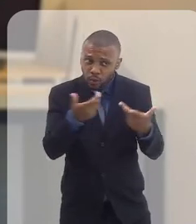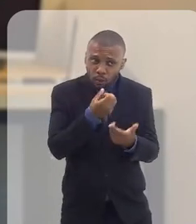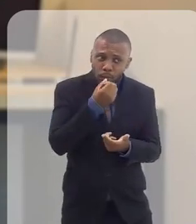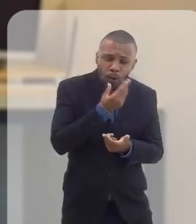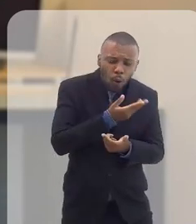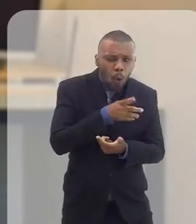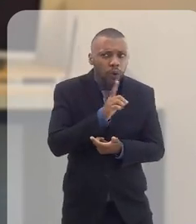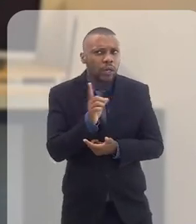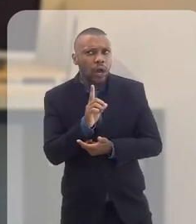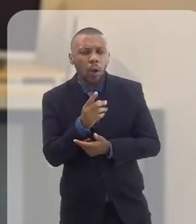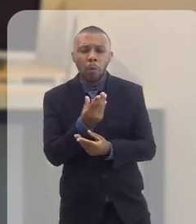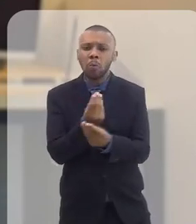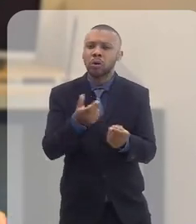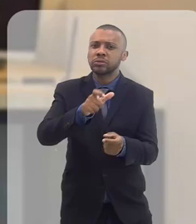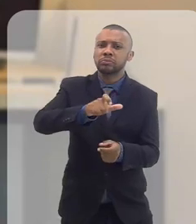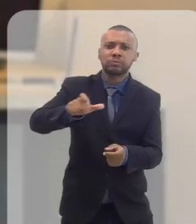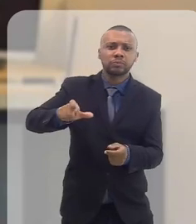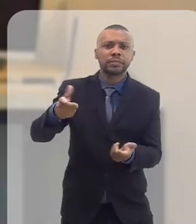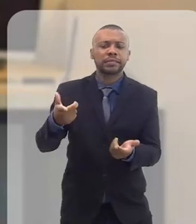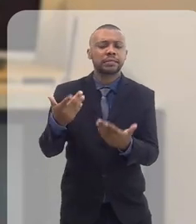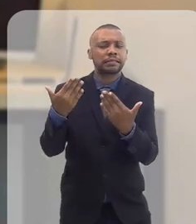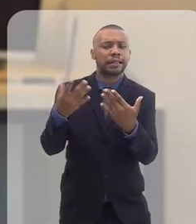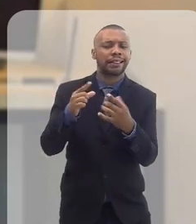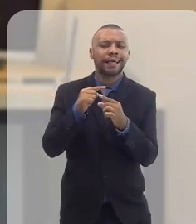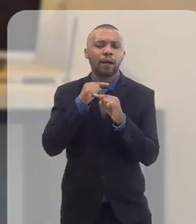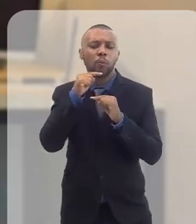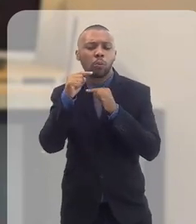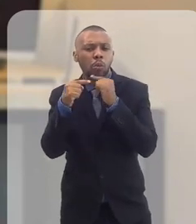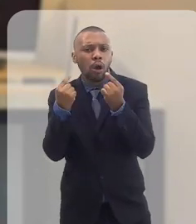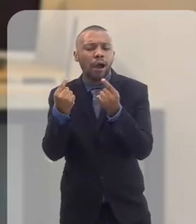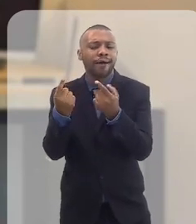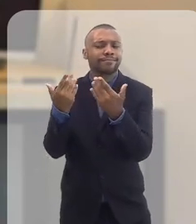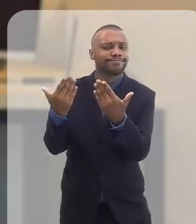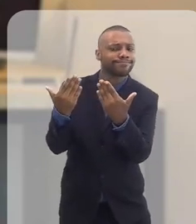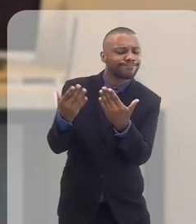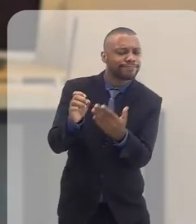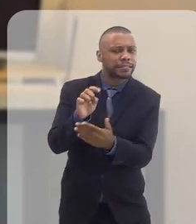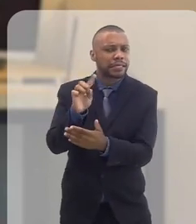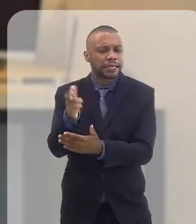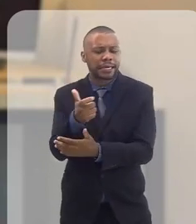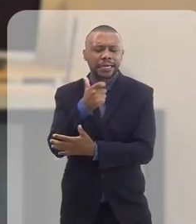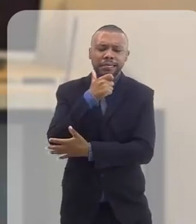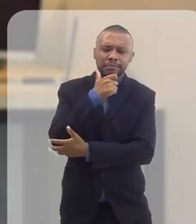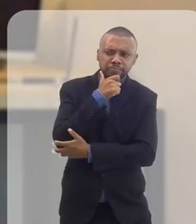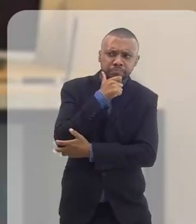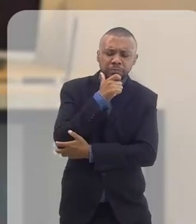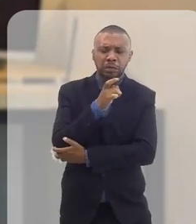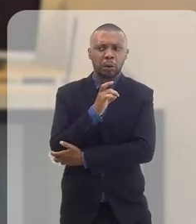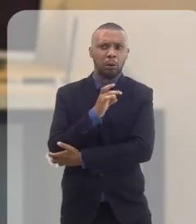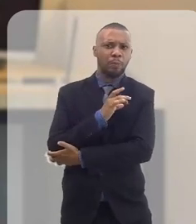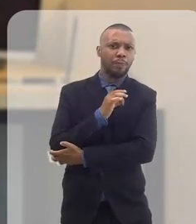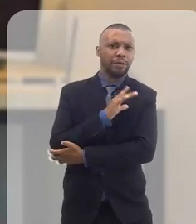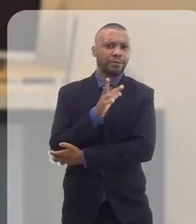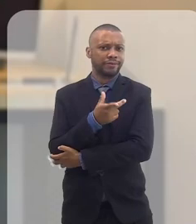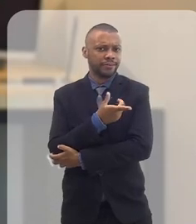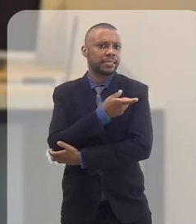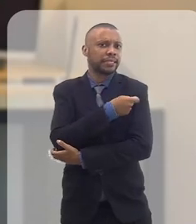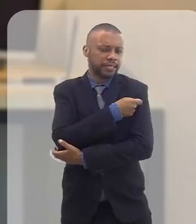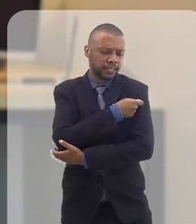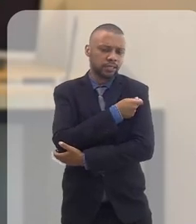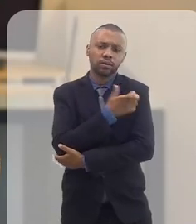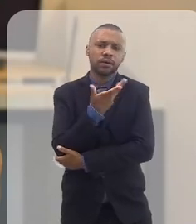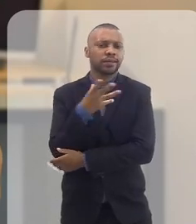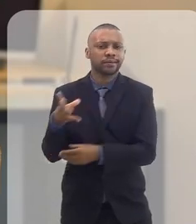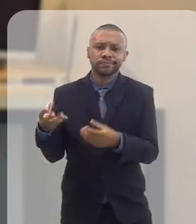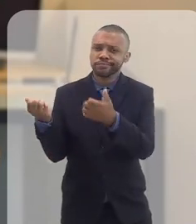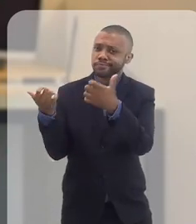das vacinas, um monte de gente que questiona, põe em dúvida, fica com medo. E eu queria